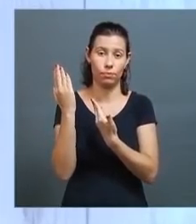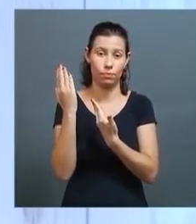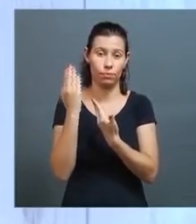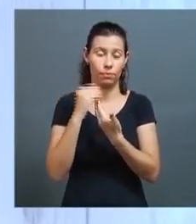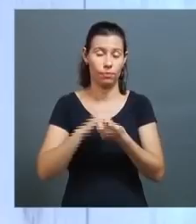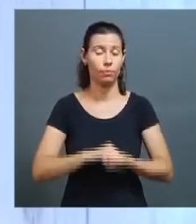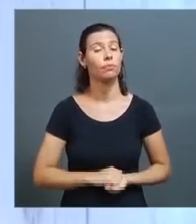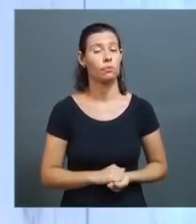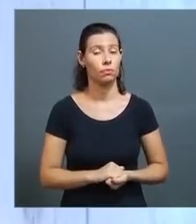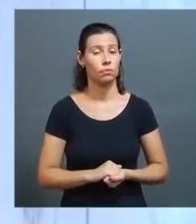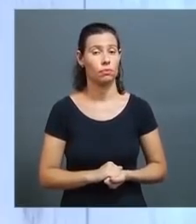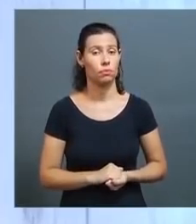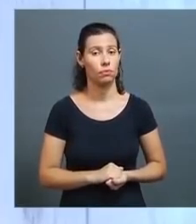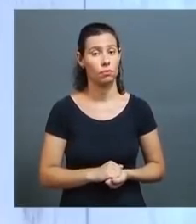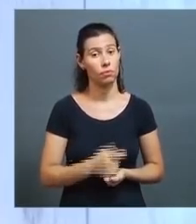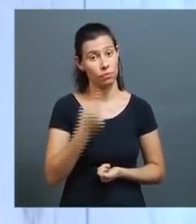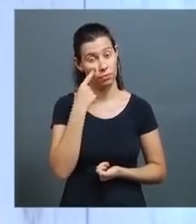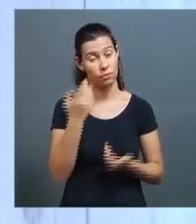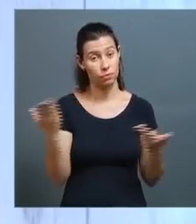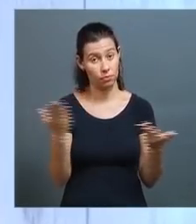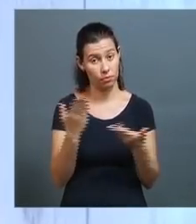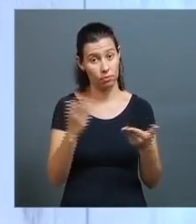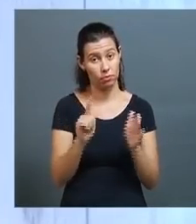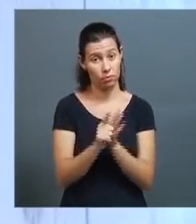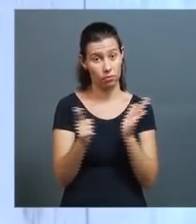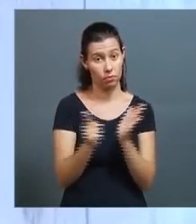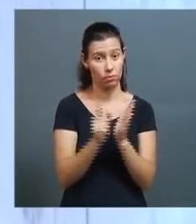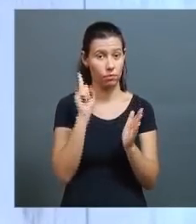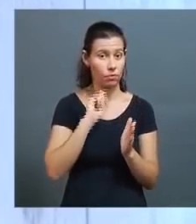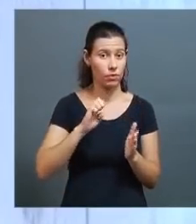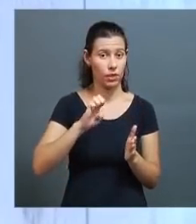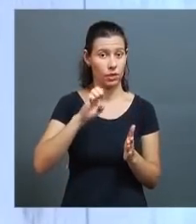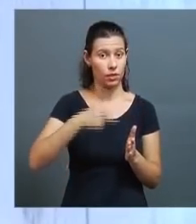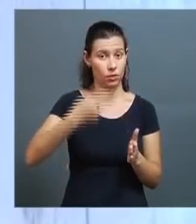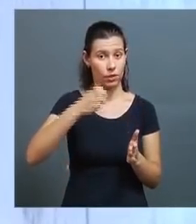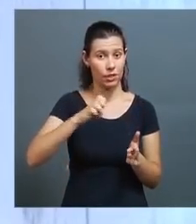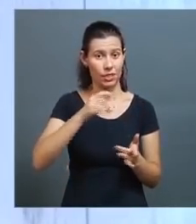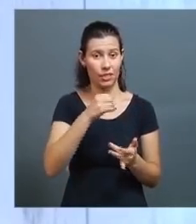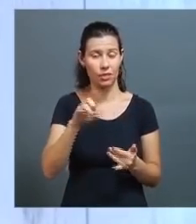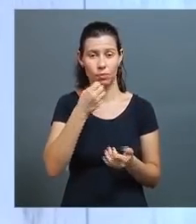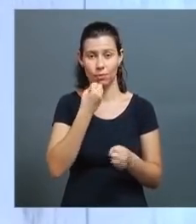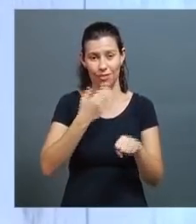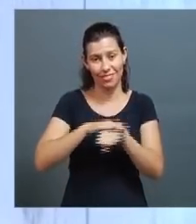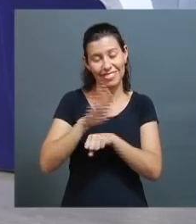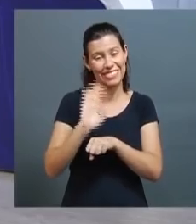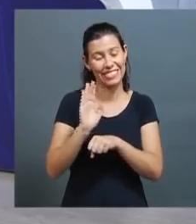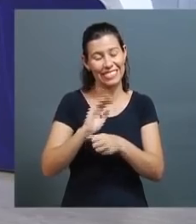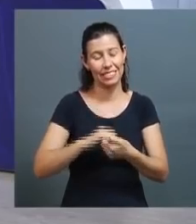996397880. Você acompanha agora o Jornal Minas, segunda edição. Uma boa noite e até amanhã.